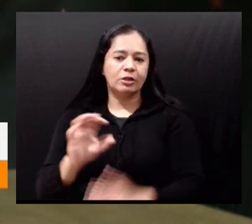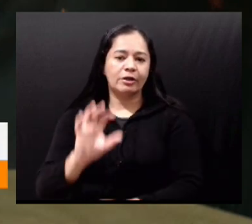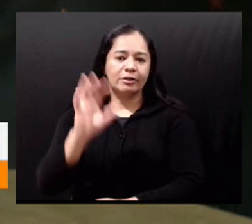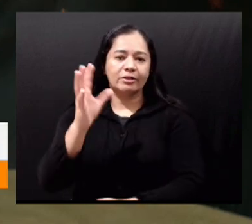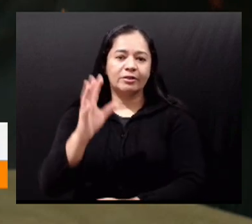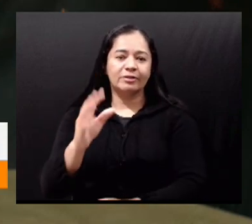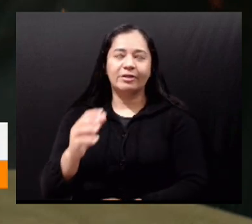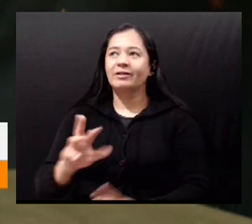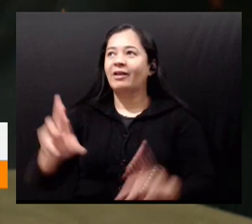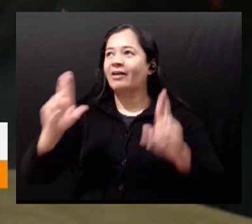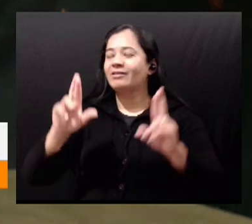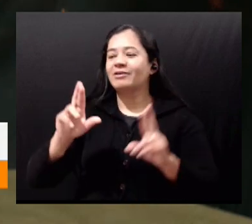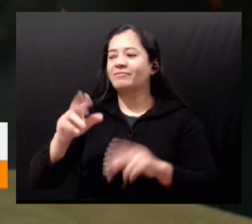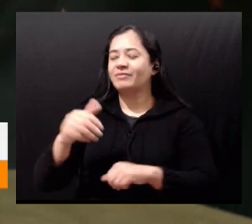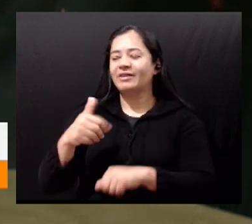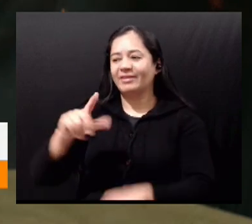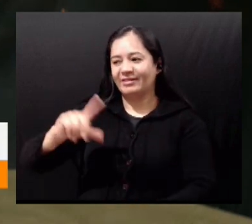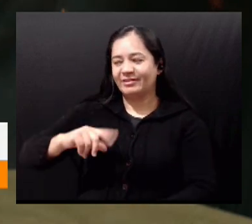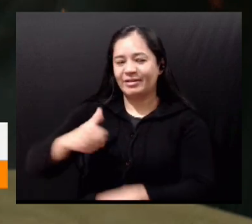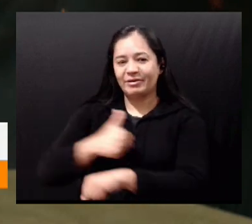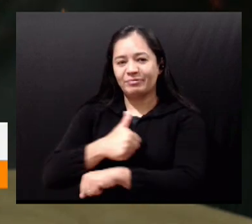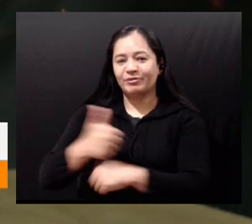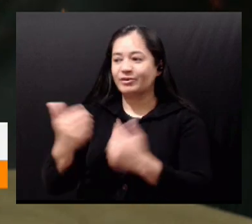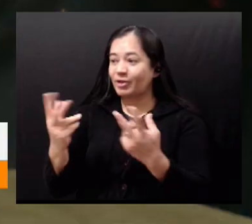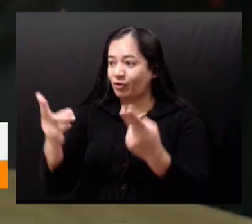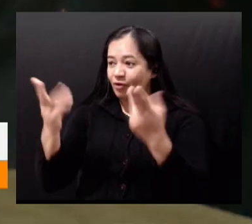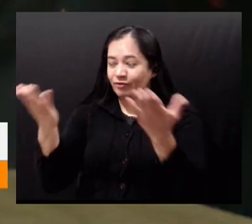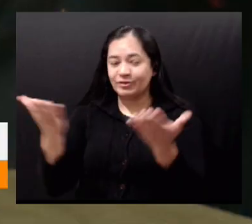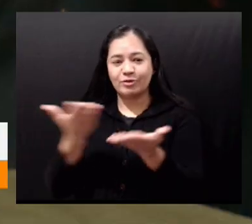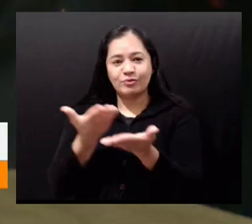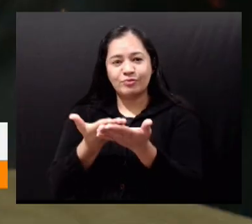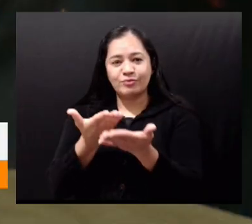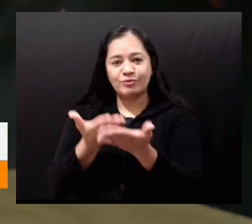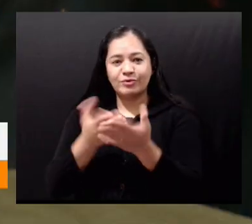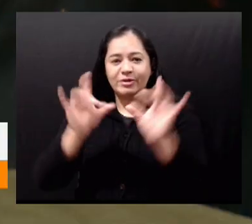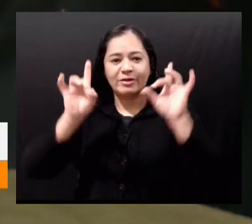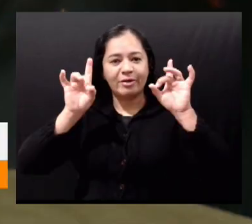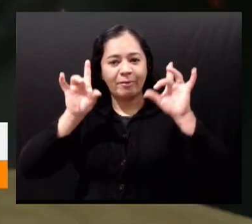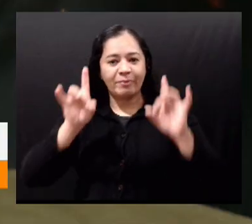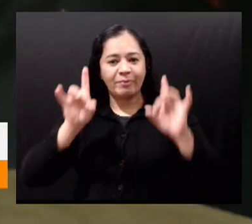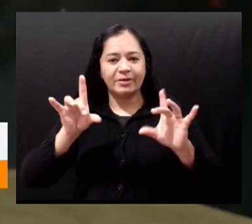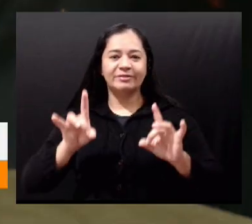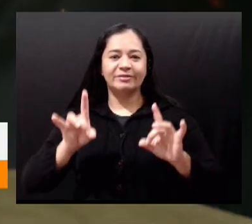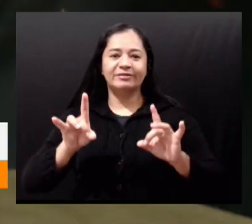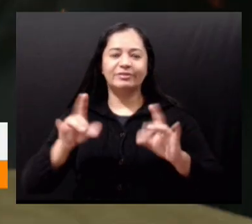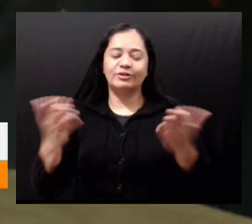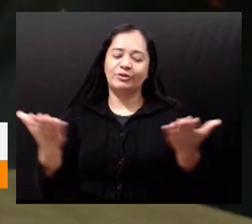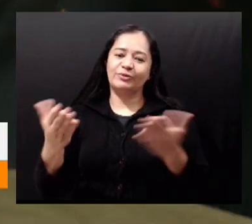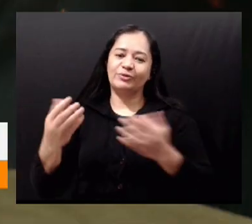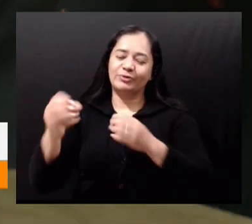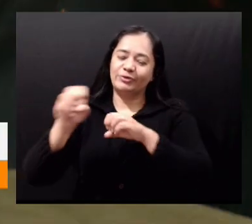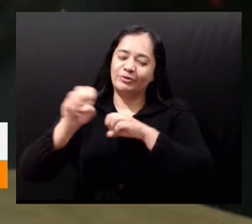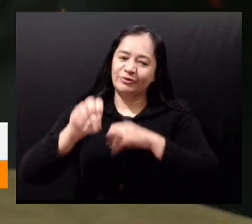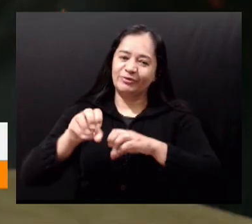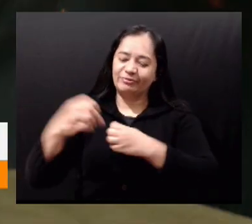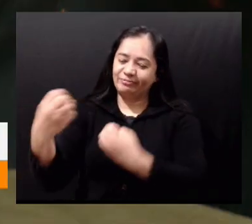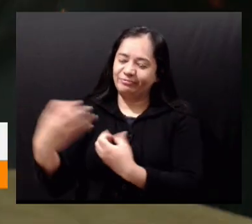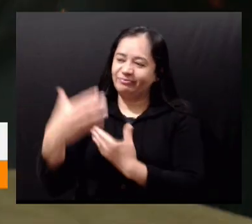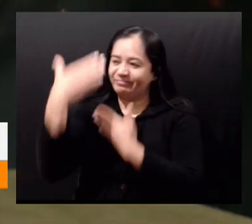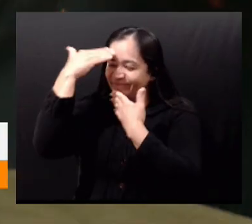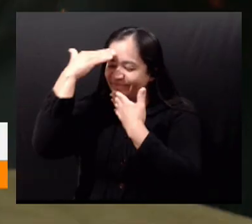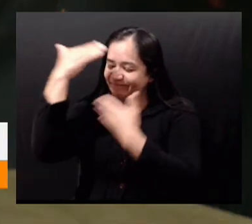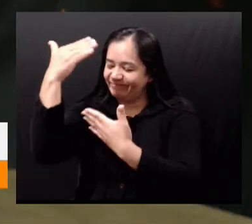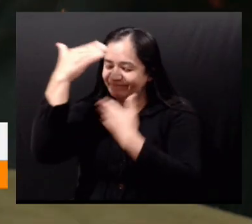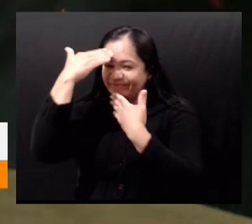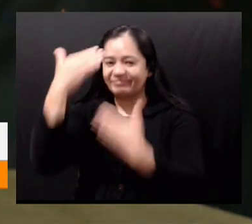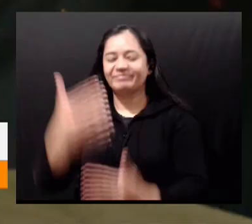como vocês que estudaram e são especialistas e que estão aqui para nos ensinar. Nossa, gratidão, meninas, muita Imagina. Nós que gratidão.